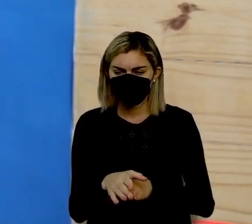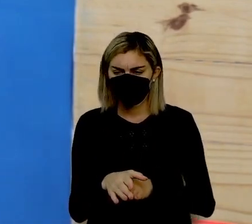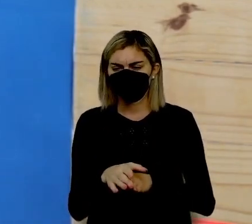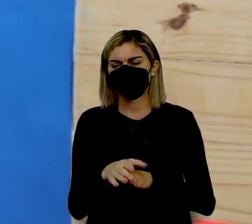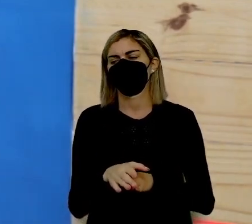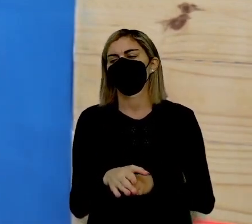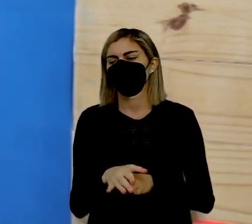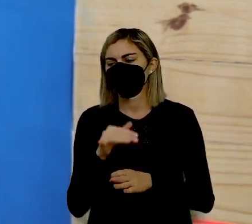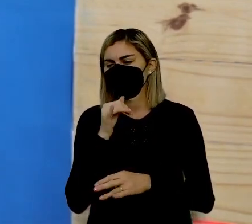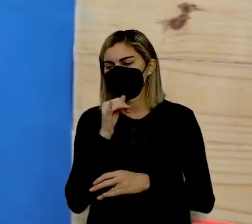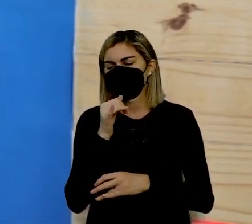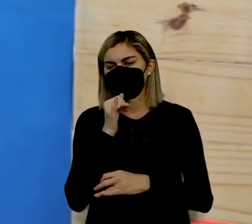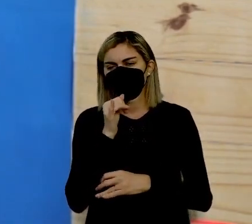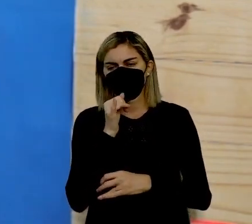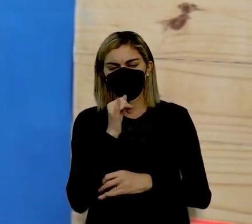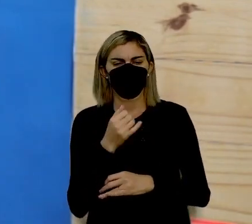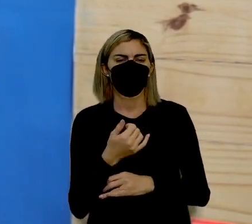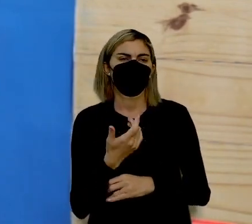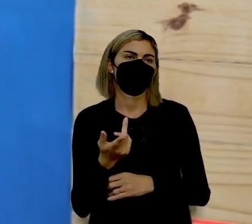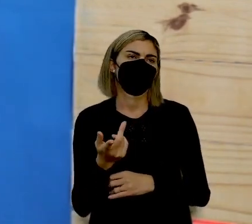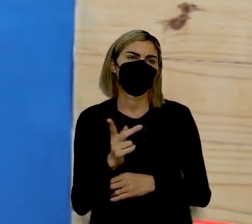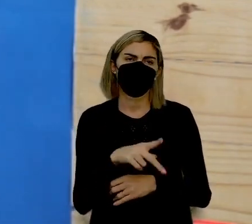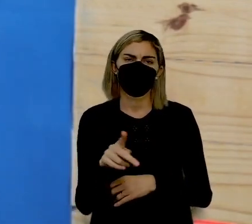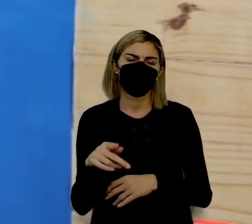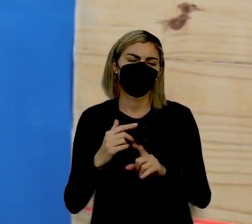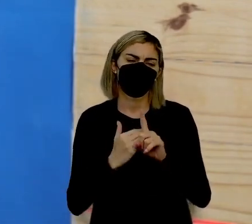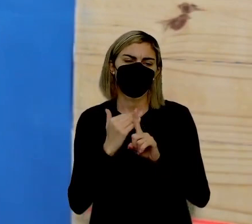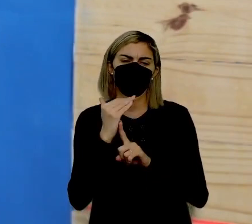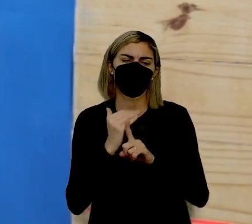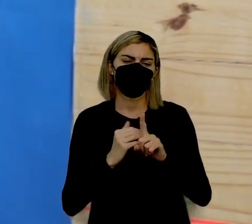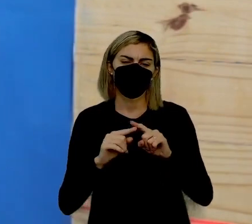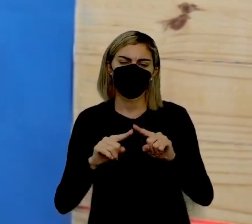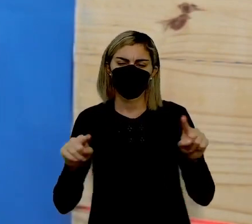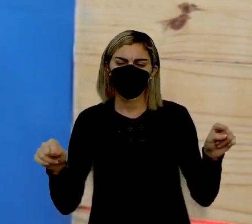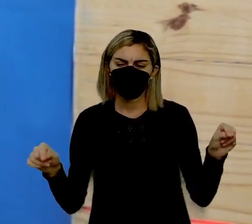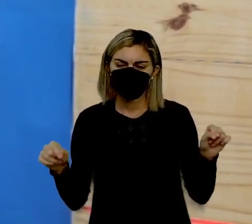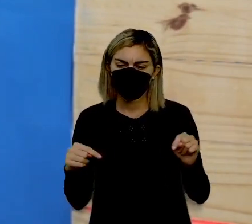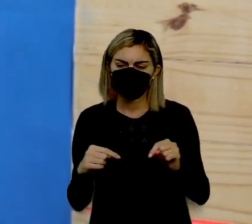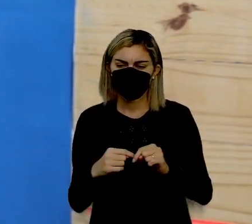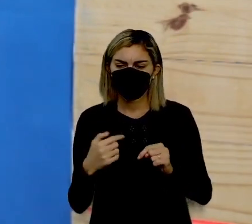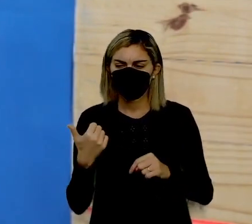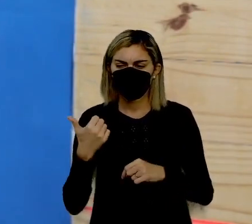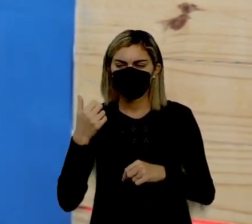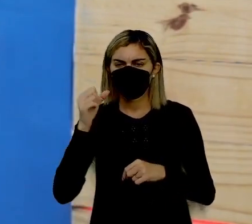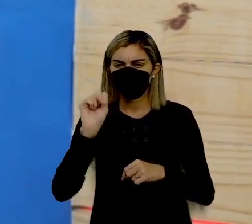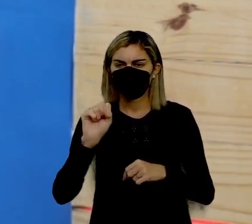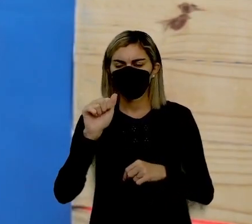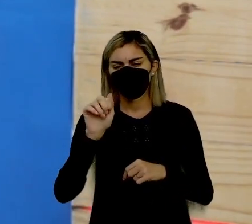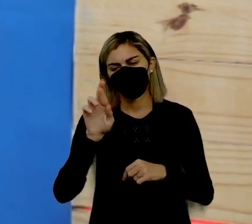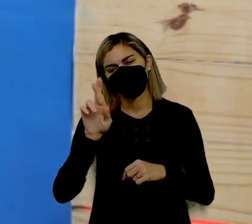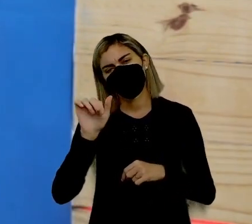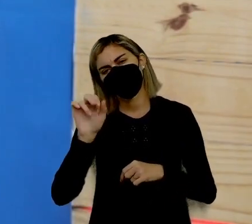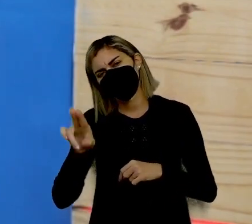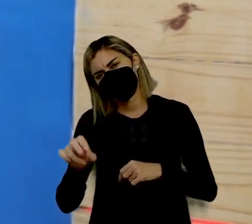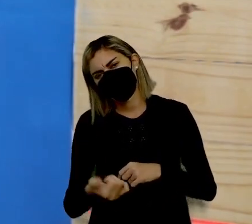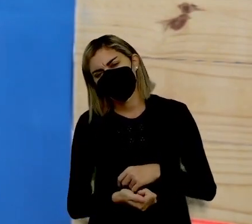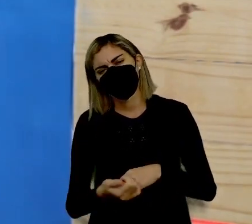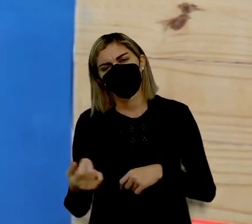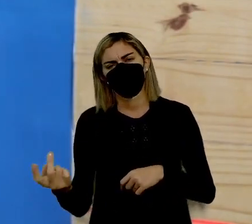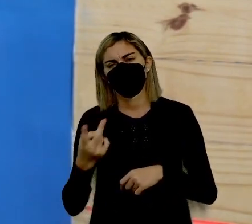dar exemplo. Ei, professor, a temperatura da sala deve estar 18 graus Celsius. Valor